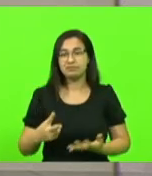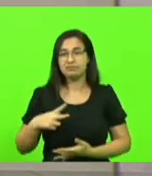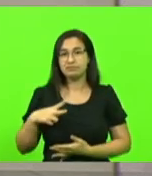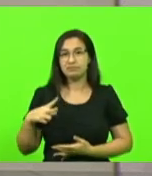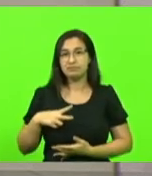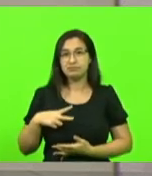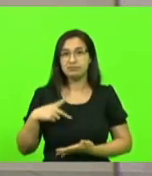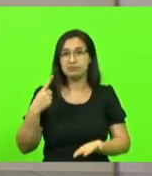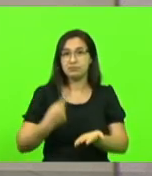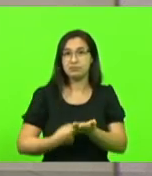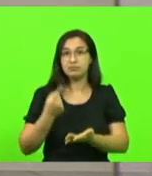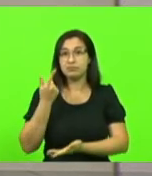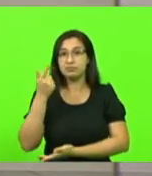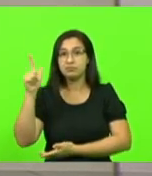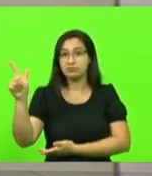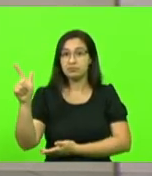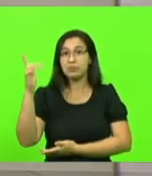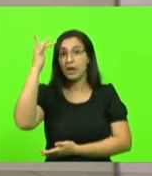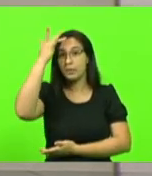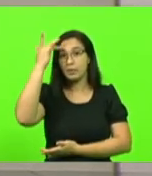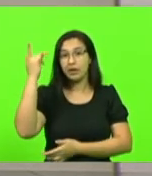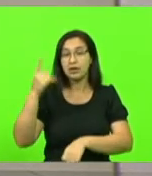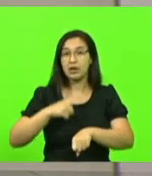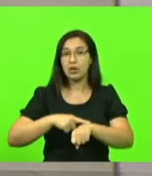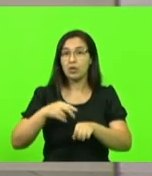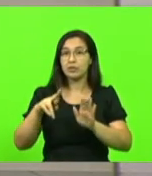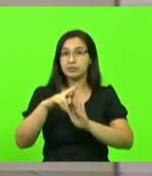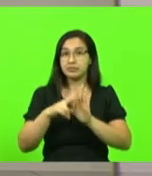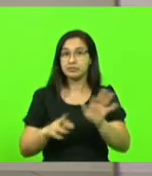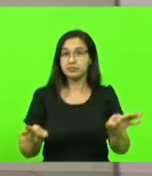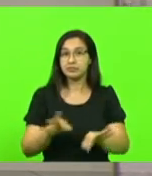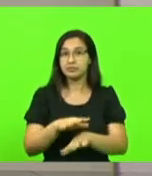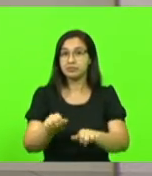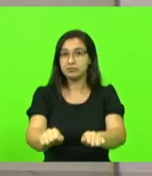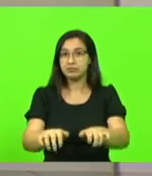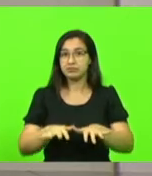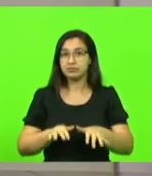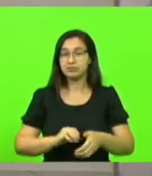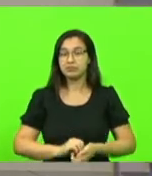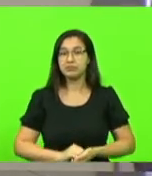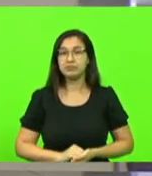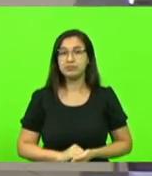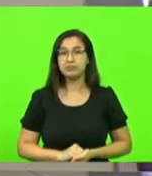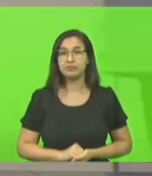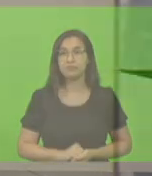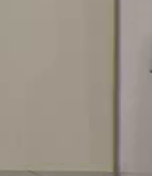pessoais, convoco outra sessão ordinária para amanhã no horário regimental. Está encerrada a presente sessão.